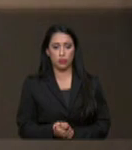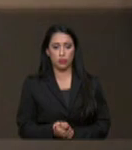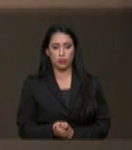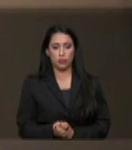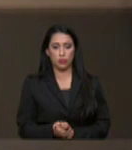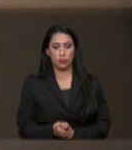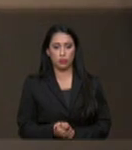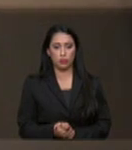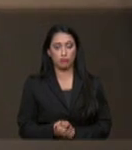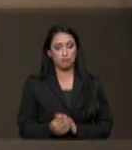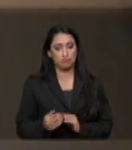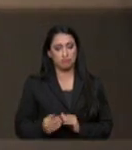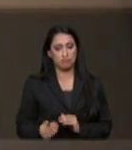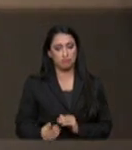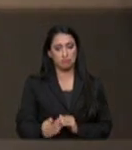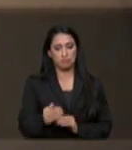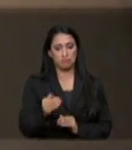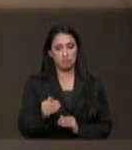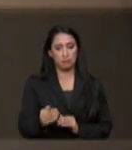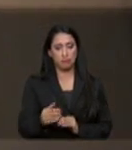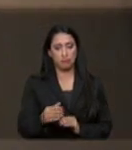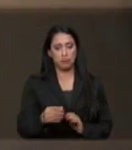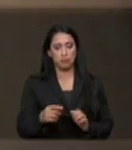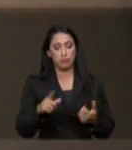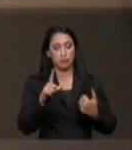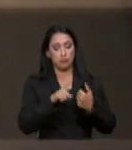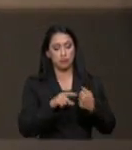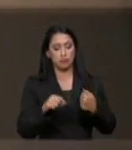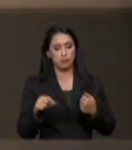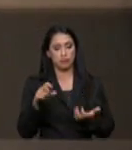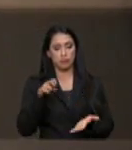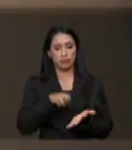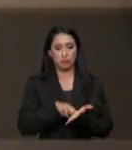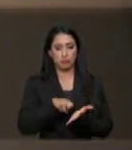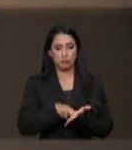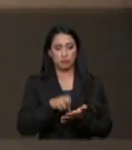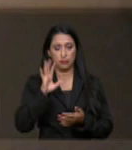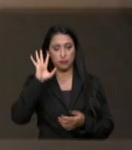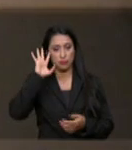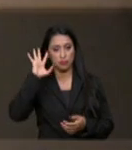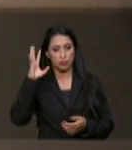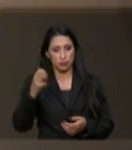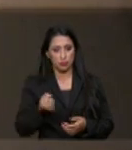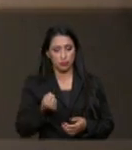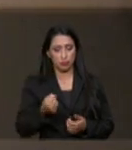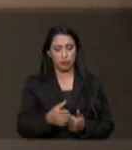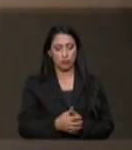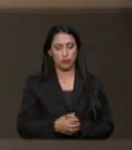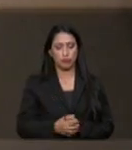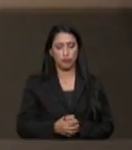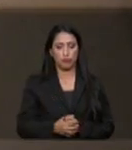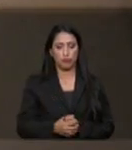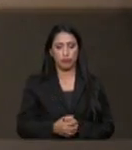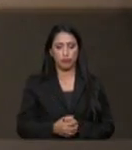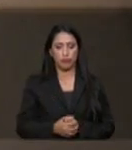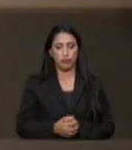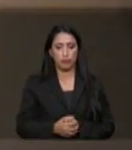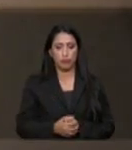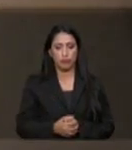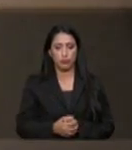e partindo assim do dispositivo da sentença da decisão